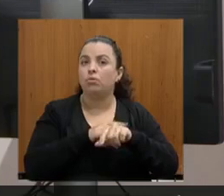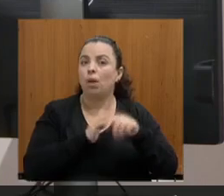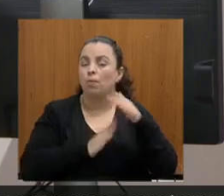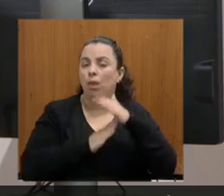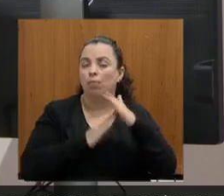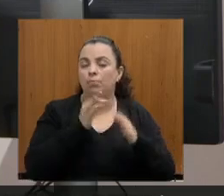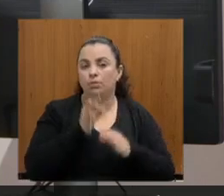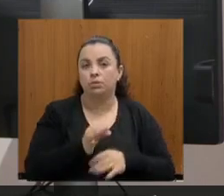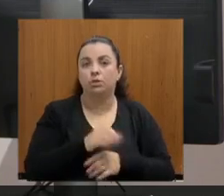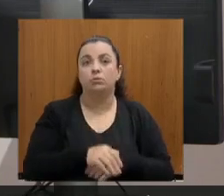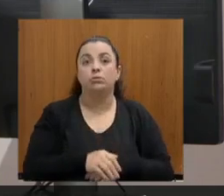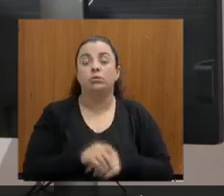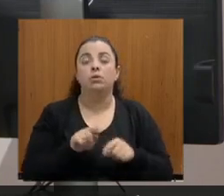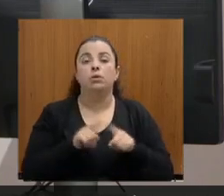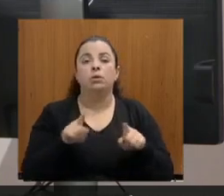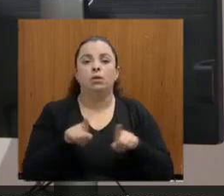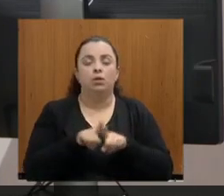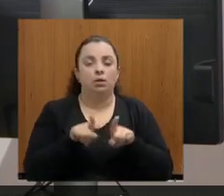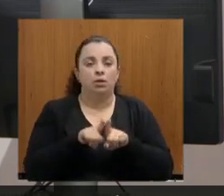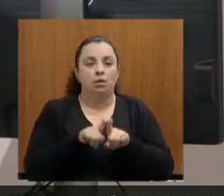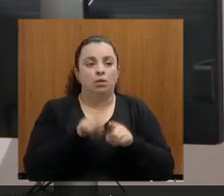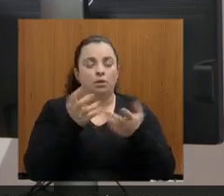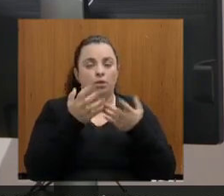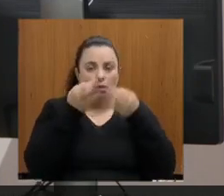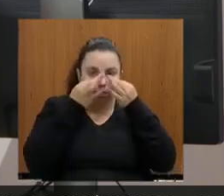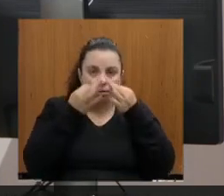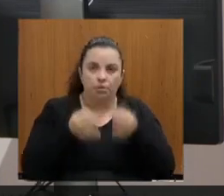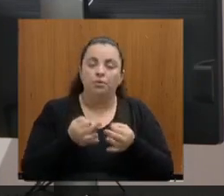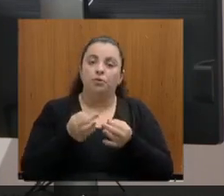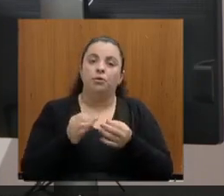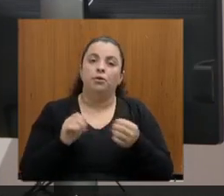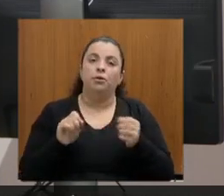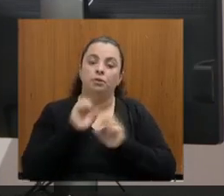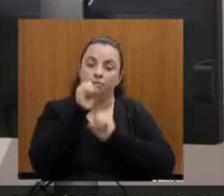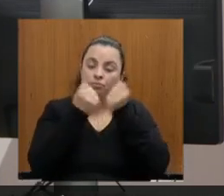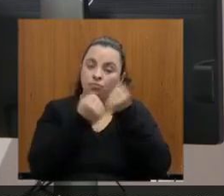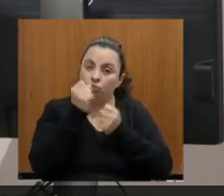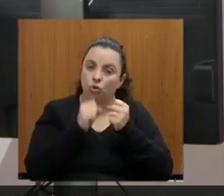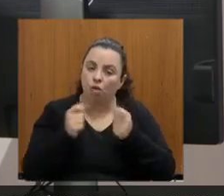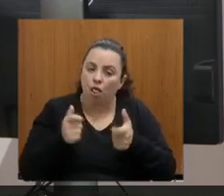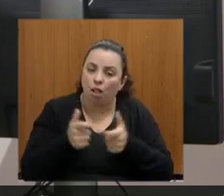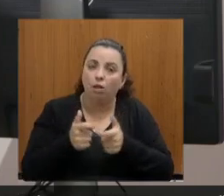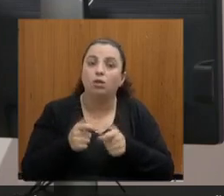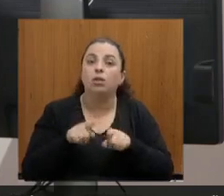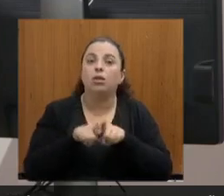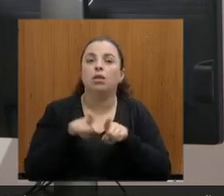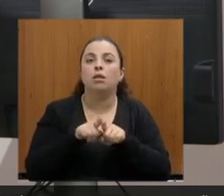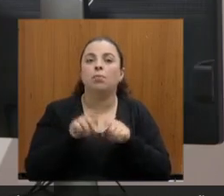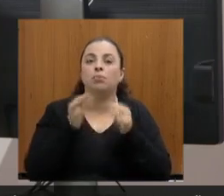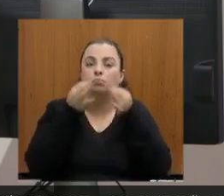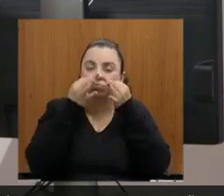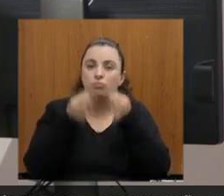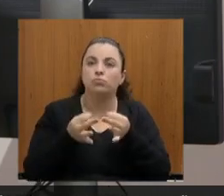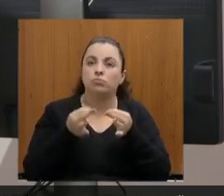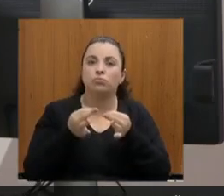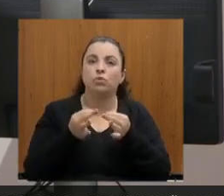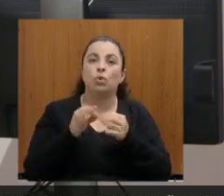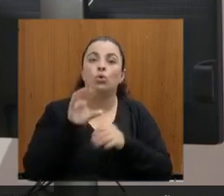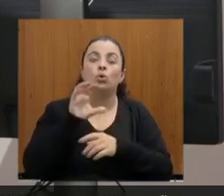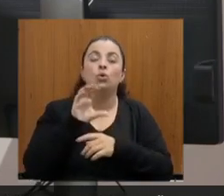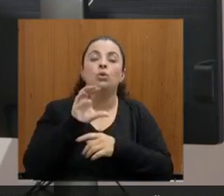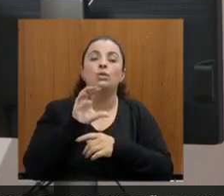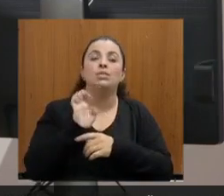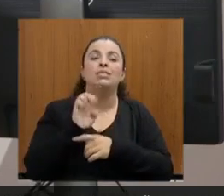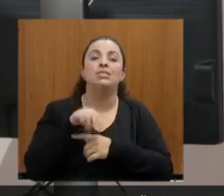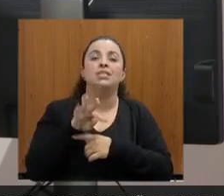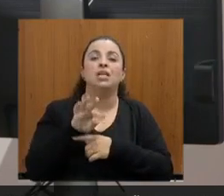é uma atenção maior para as pequenas indústrias e uma um olhar especial para o centro-oeste de Minas principalmente os municípios de Divinópolis e